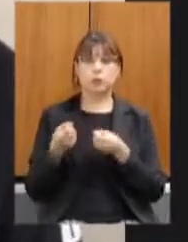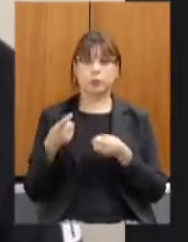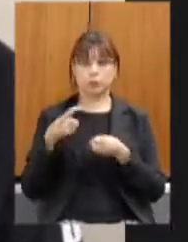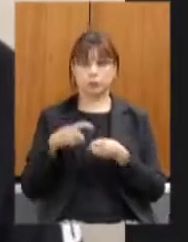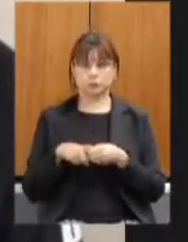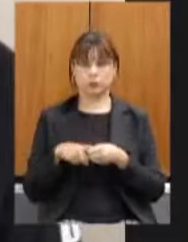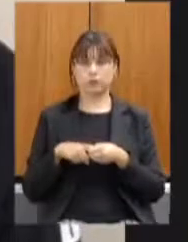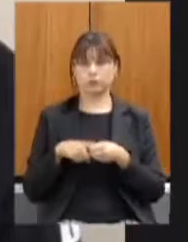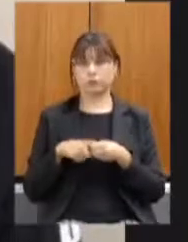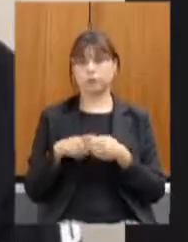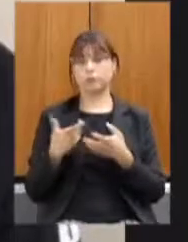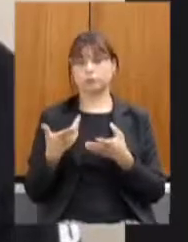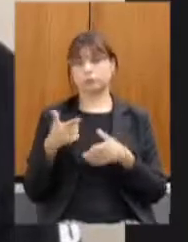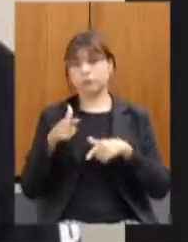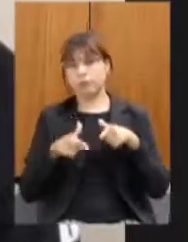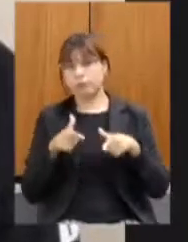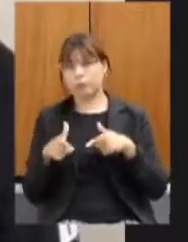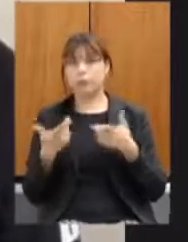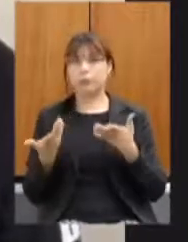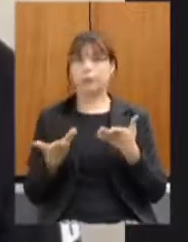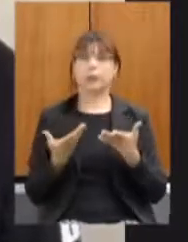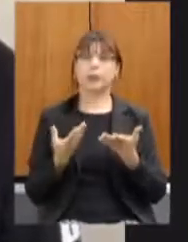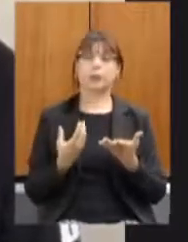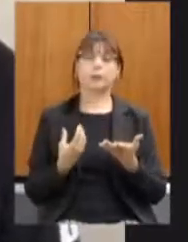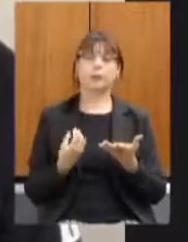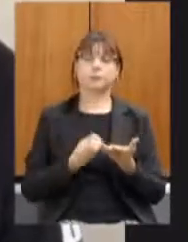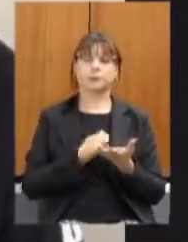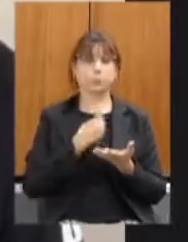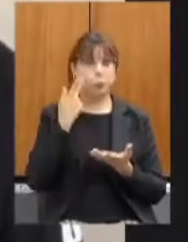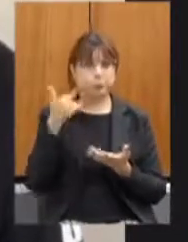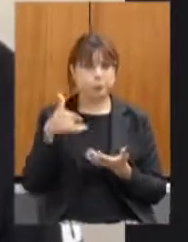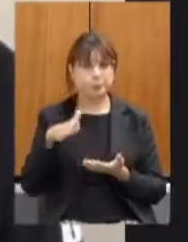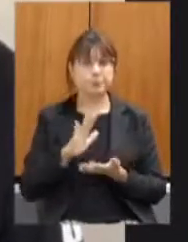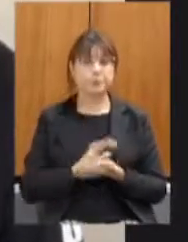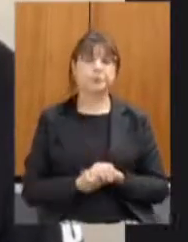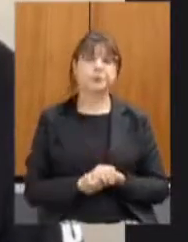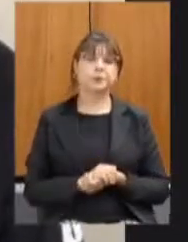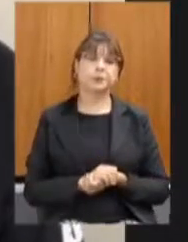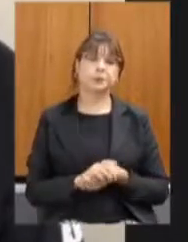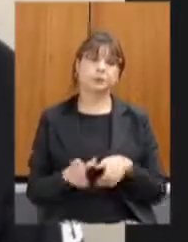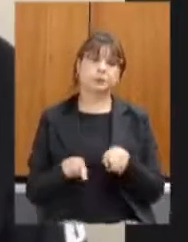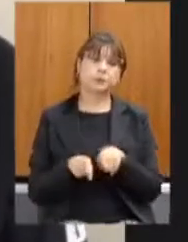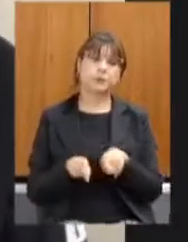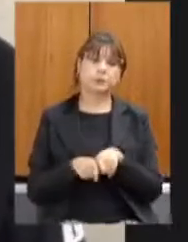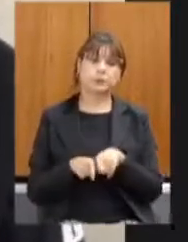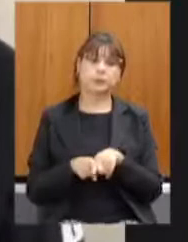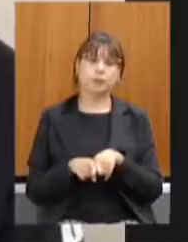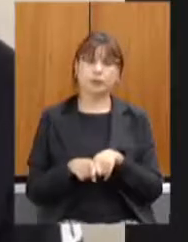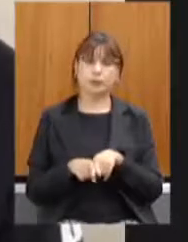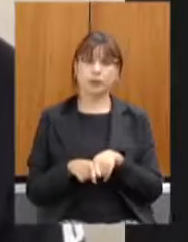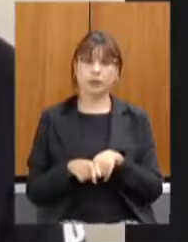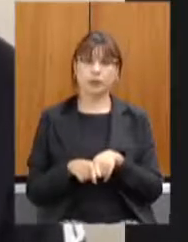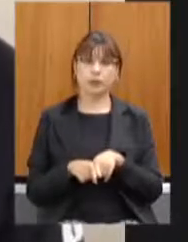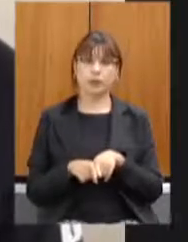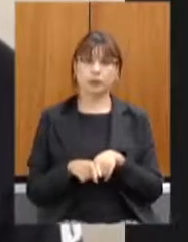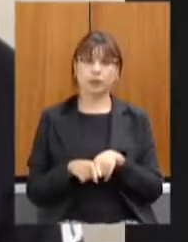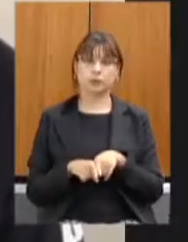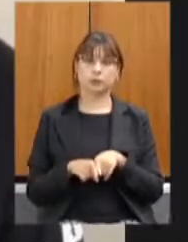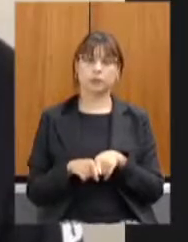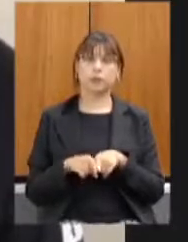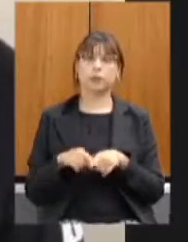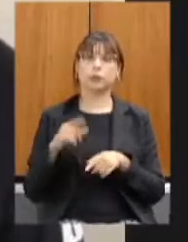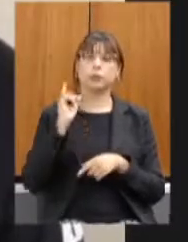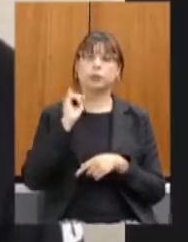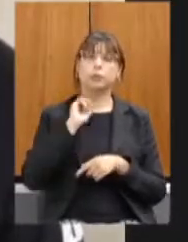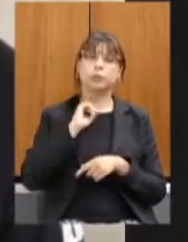bem Pioneiro situação e pressa na mais uma vez que às vezes deixa mais claro consciente ali